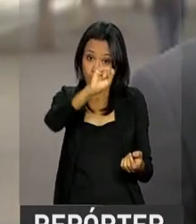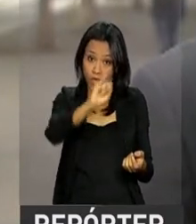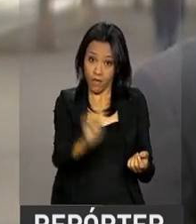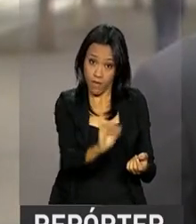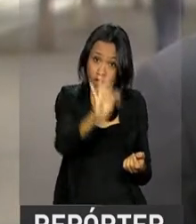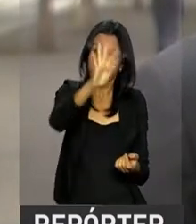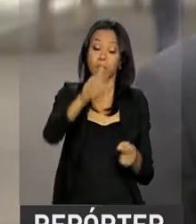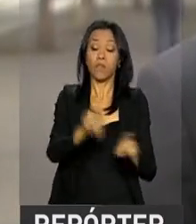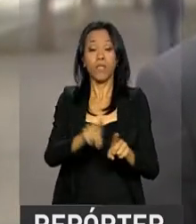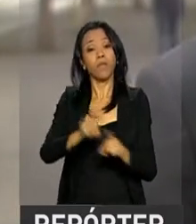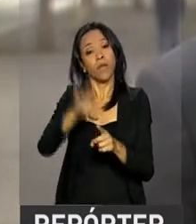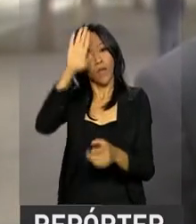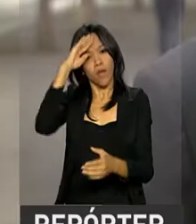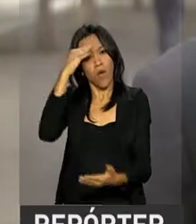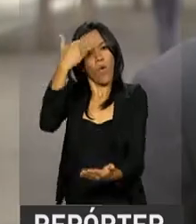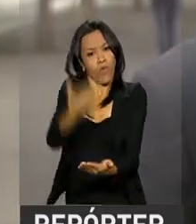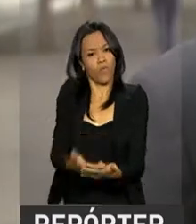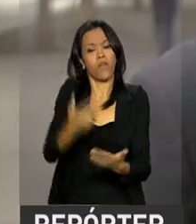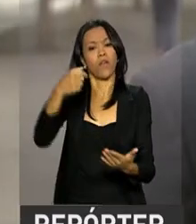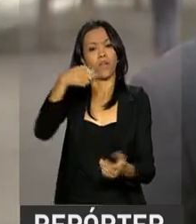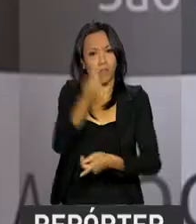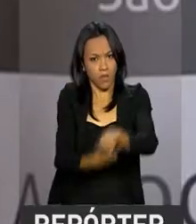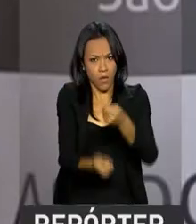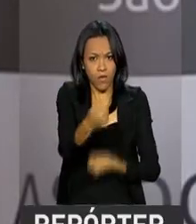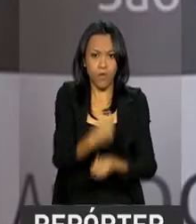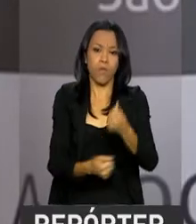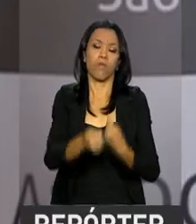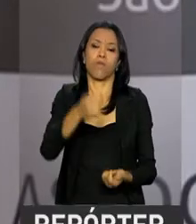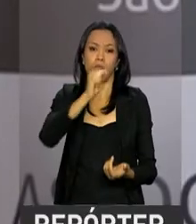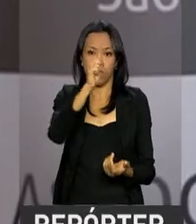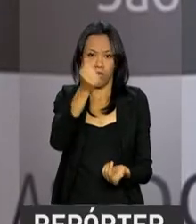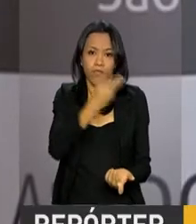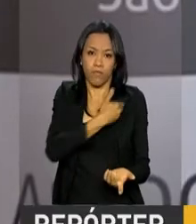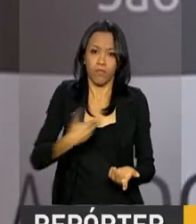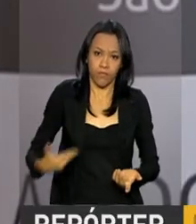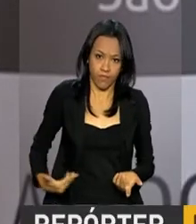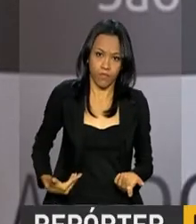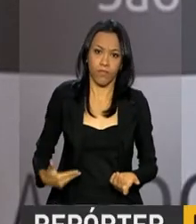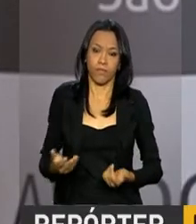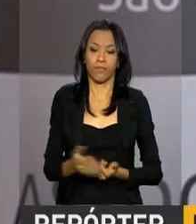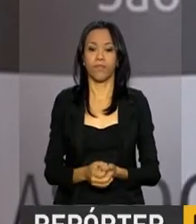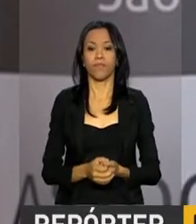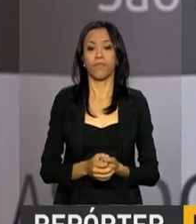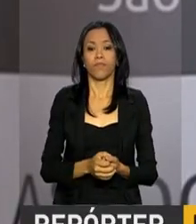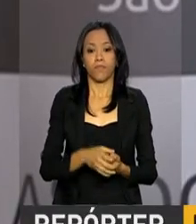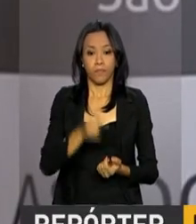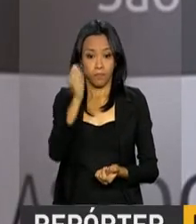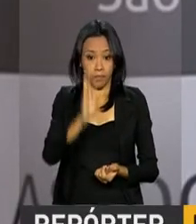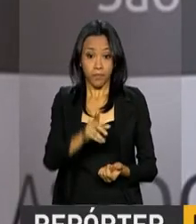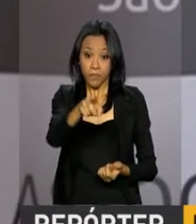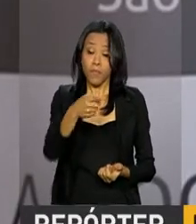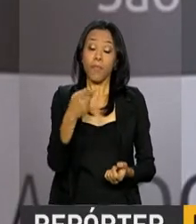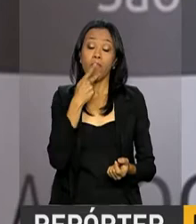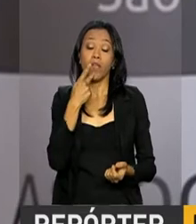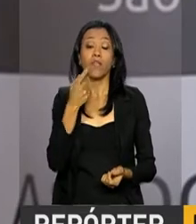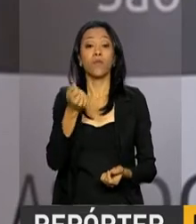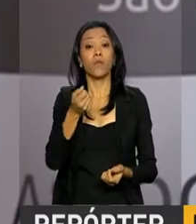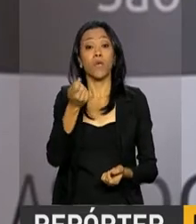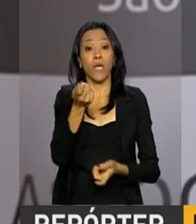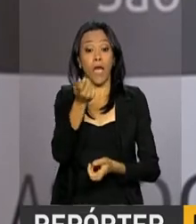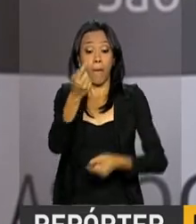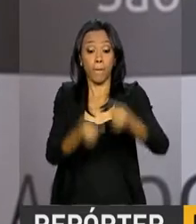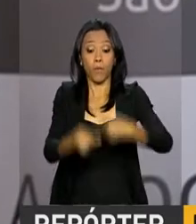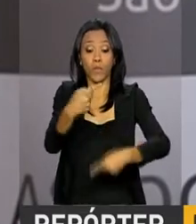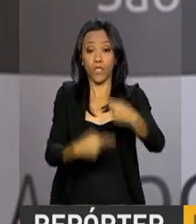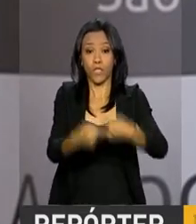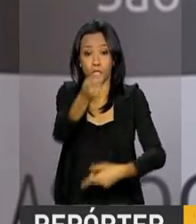e dos investimentos do setor produtivo não há dúvida que a política econômica vem vindo